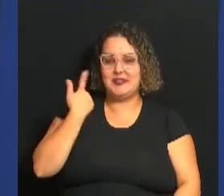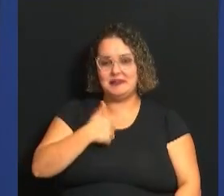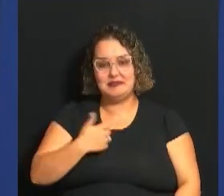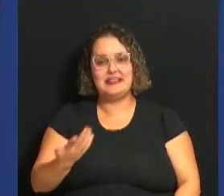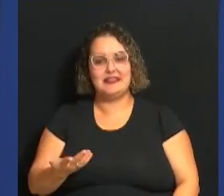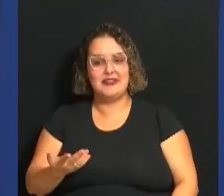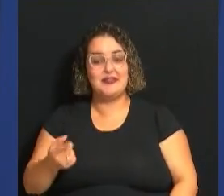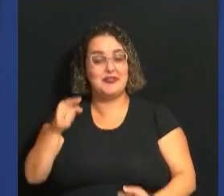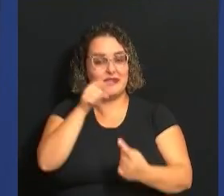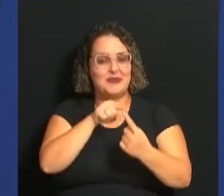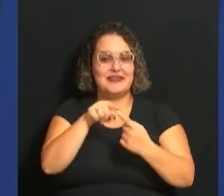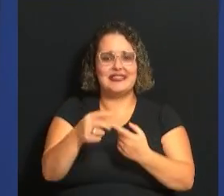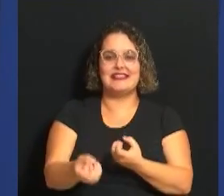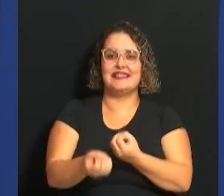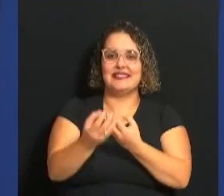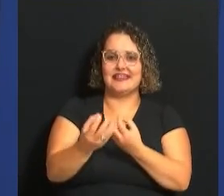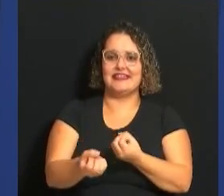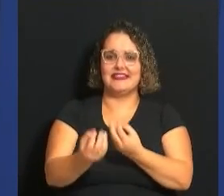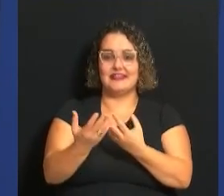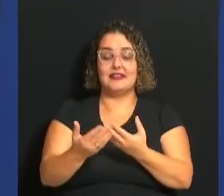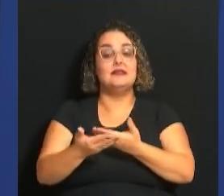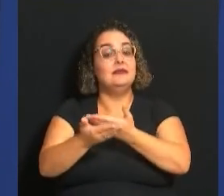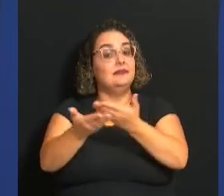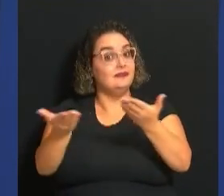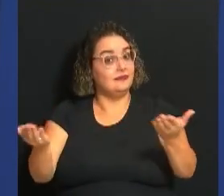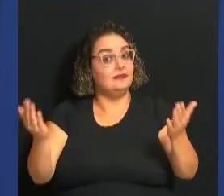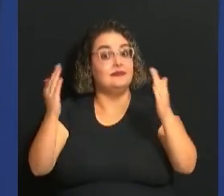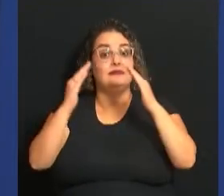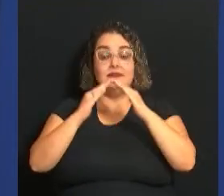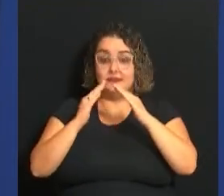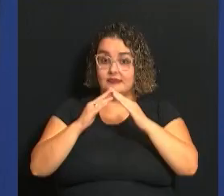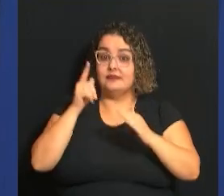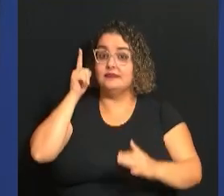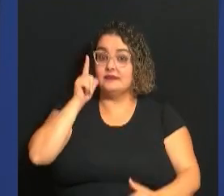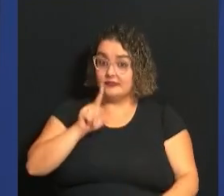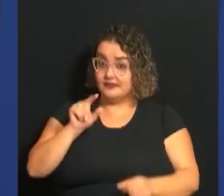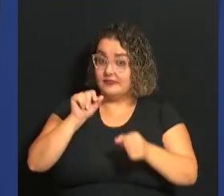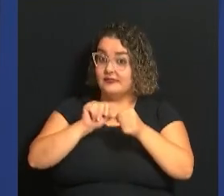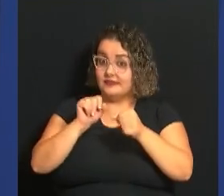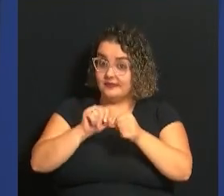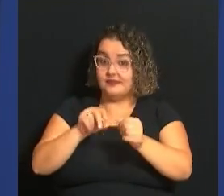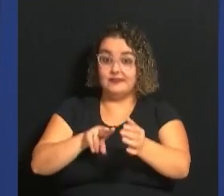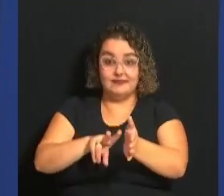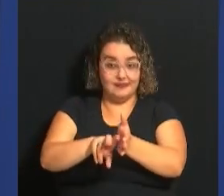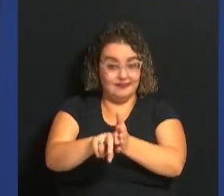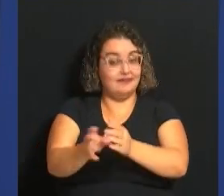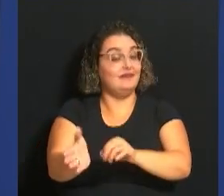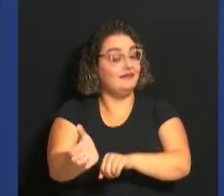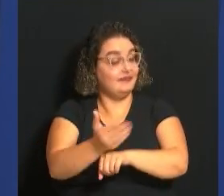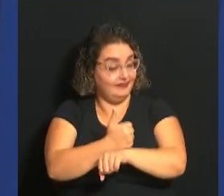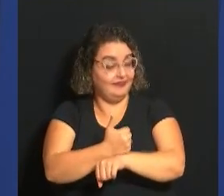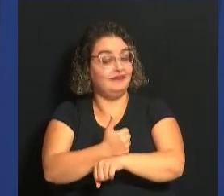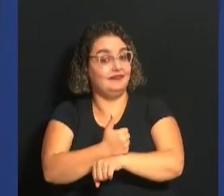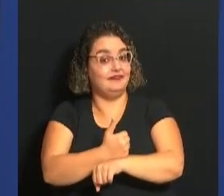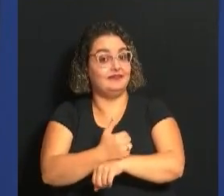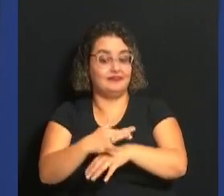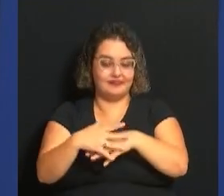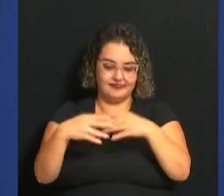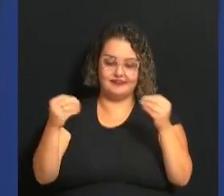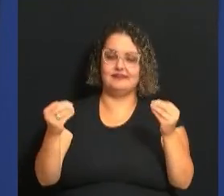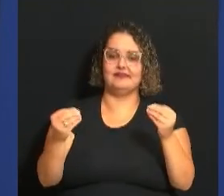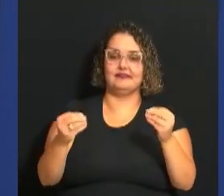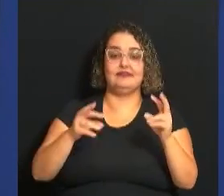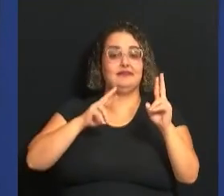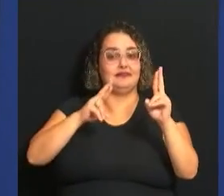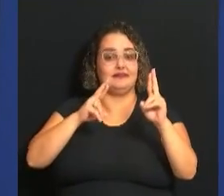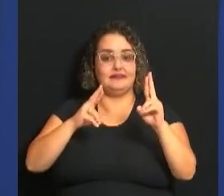sempre levar informação para você de casa conseguir fazer sempre o diagnóstico precoce e se curar. A gente deseja